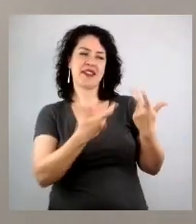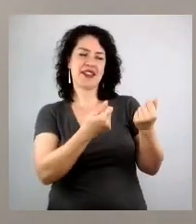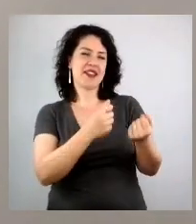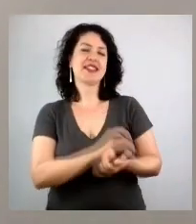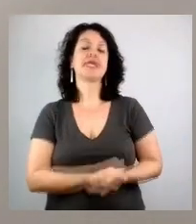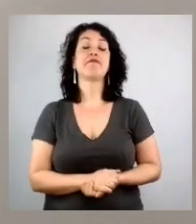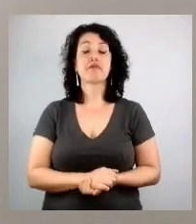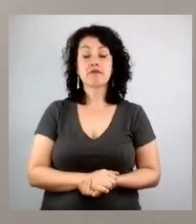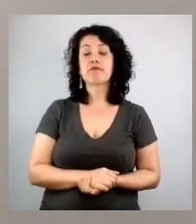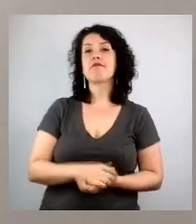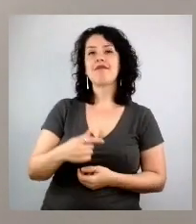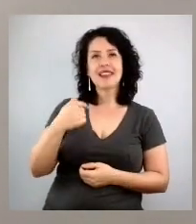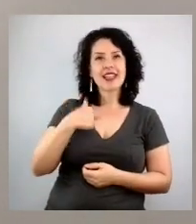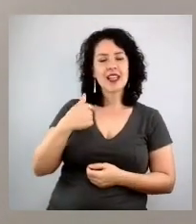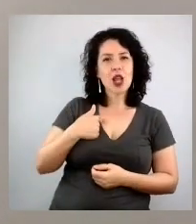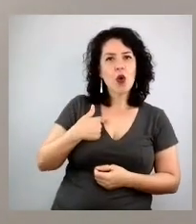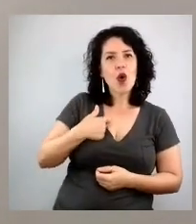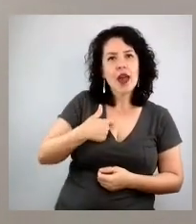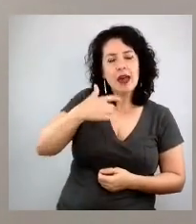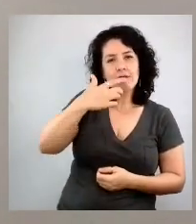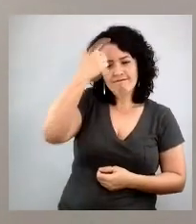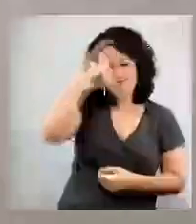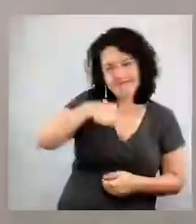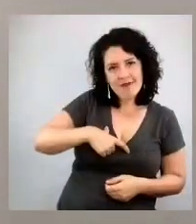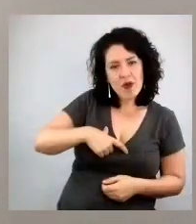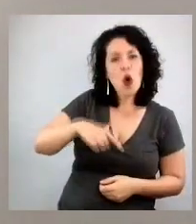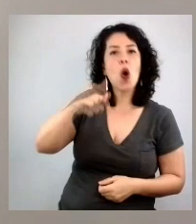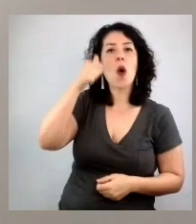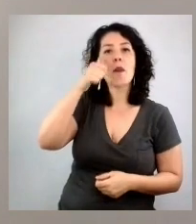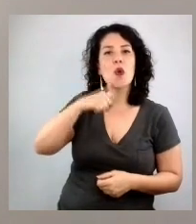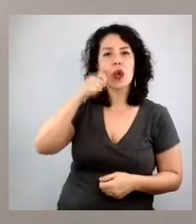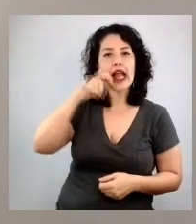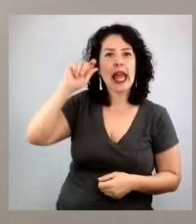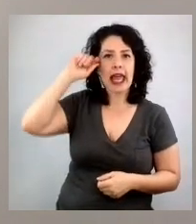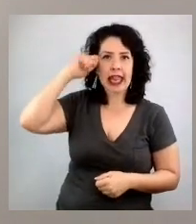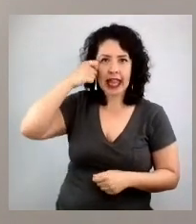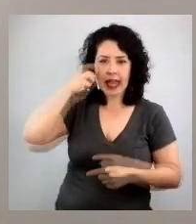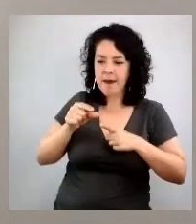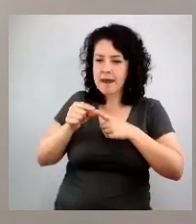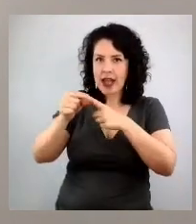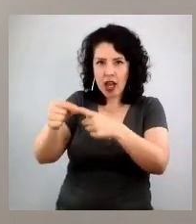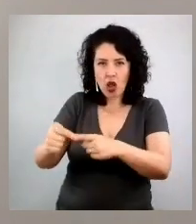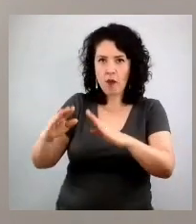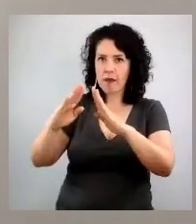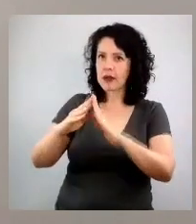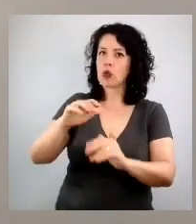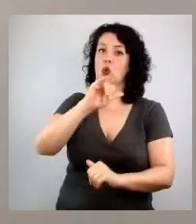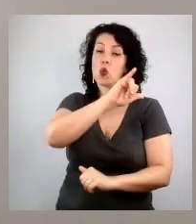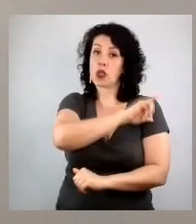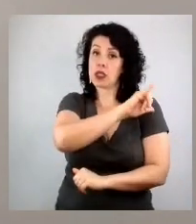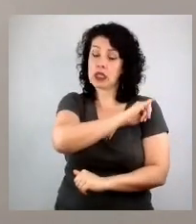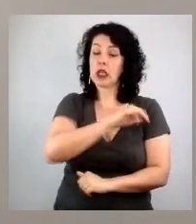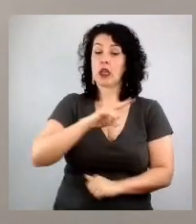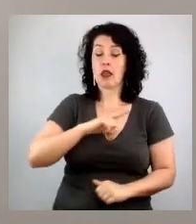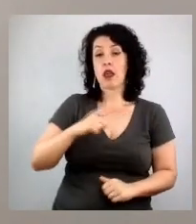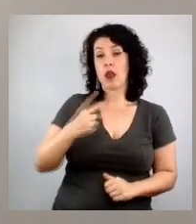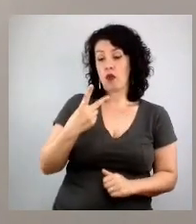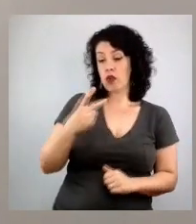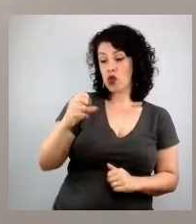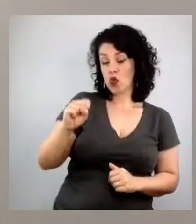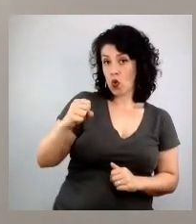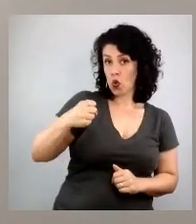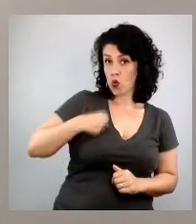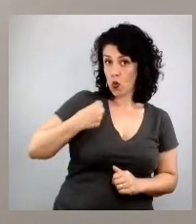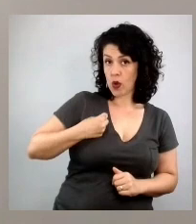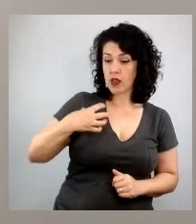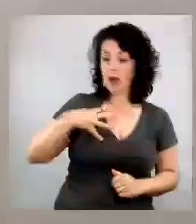uma mulher negra, periférica, moradora do Rio de Janeiro, tenho 28 anos, sou mãe do Davi, sou